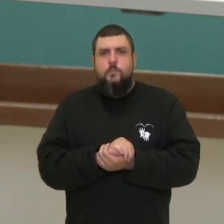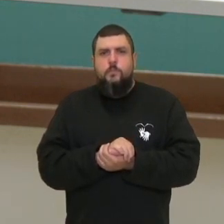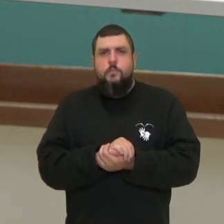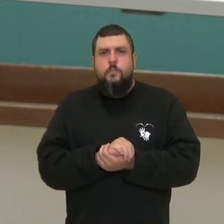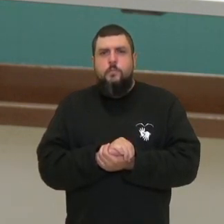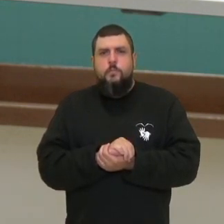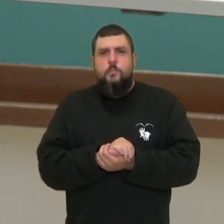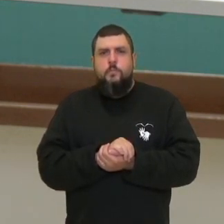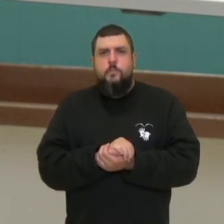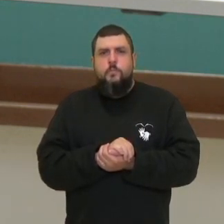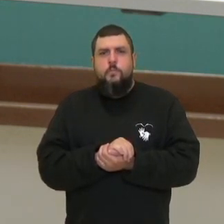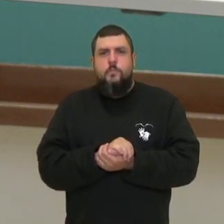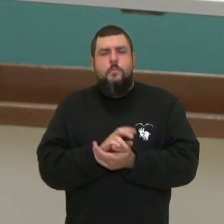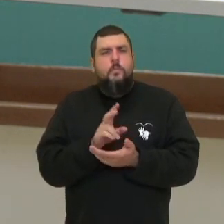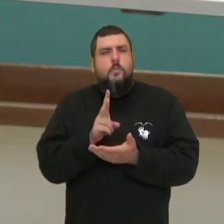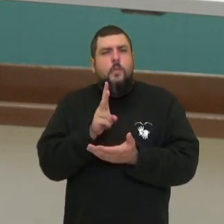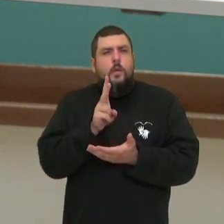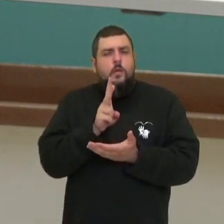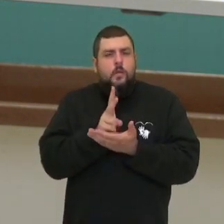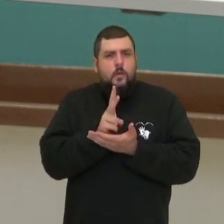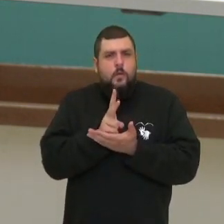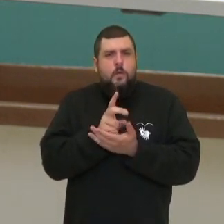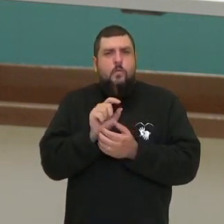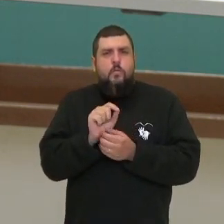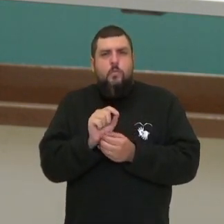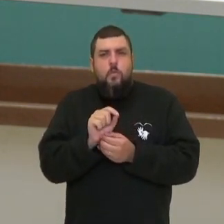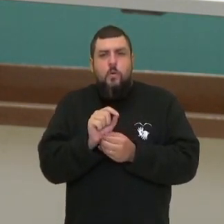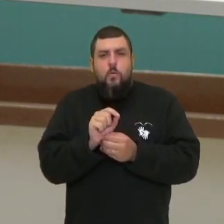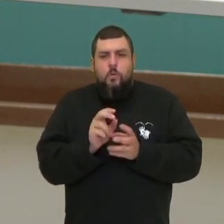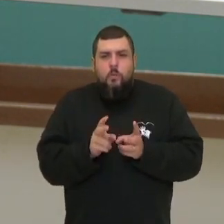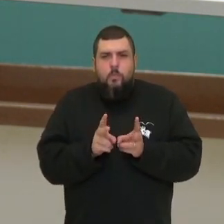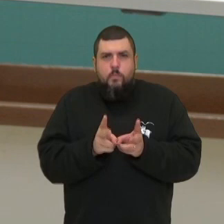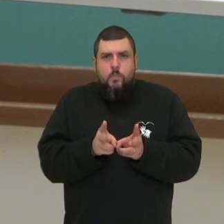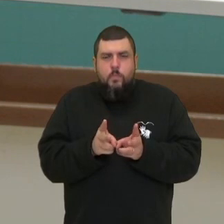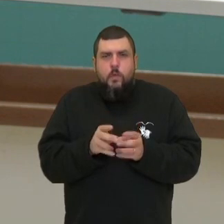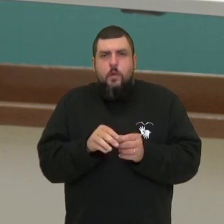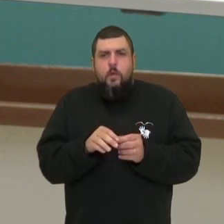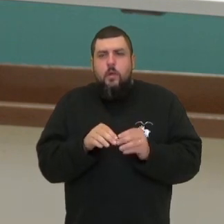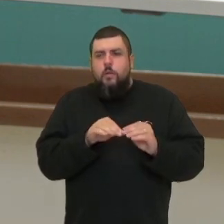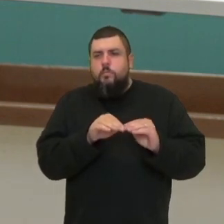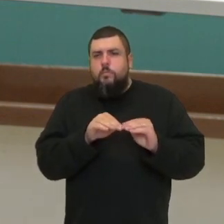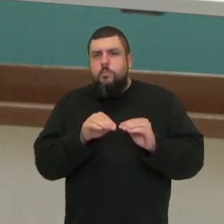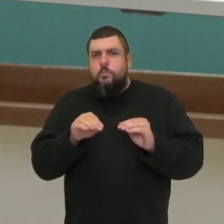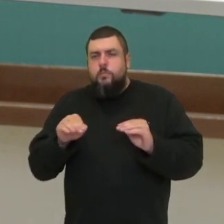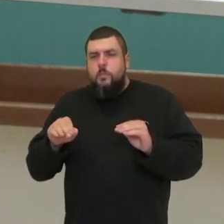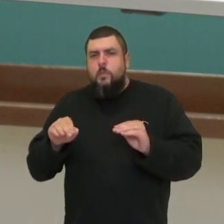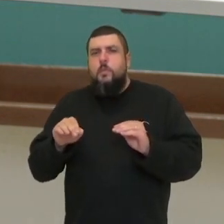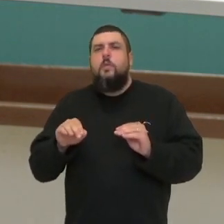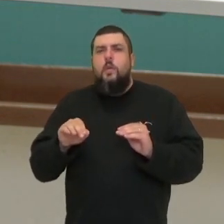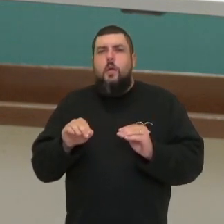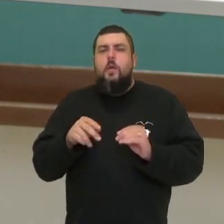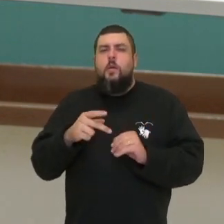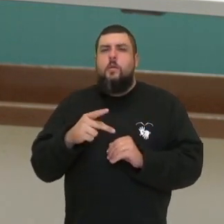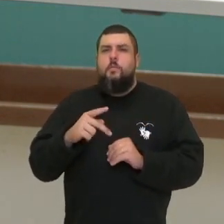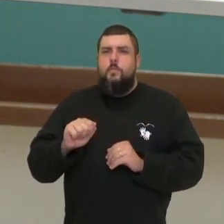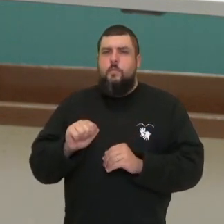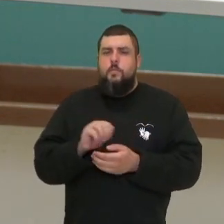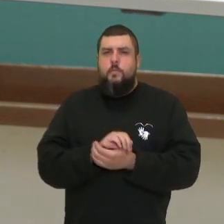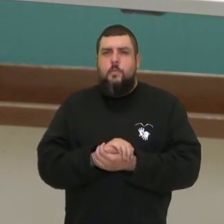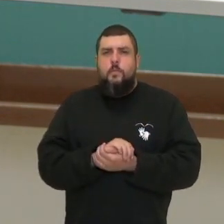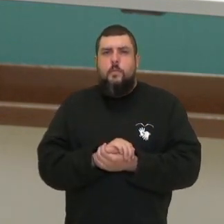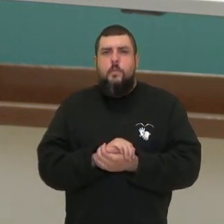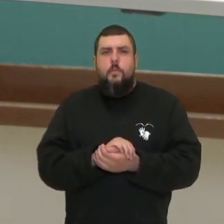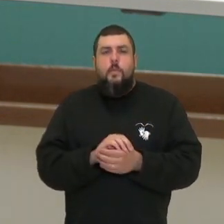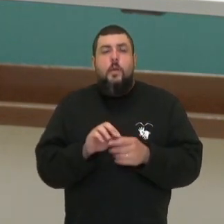acontecer, sempre que a constante for a mesma, pessoal, nós teremos uma PA. Aí, também posso